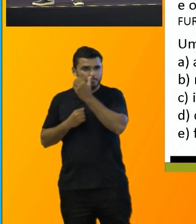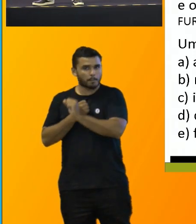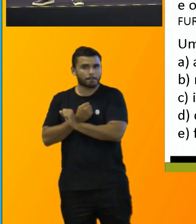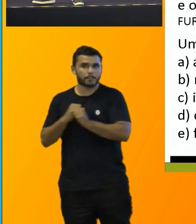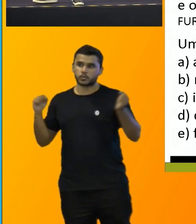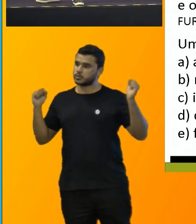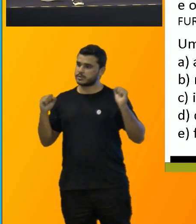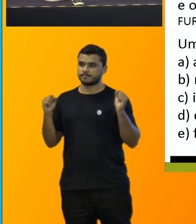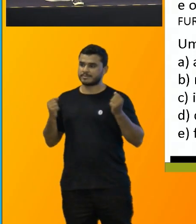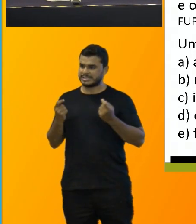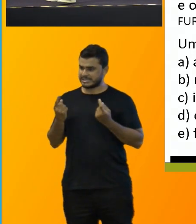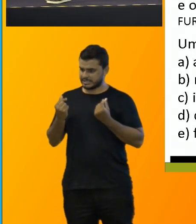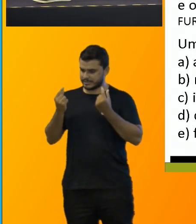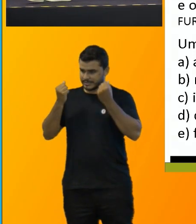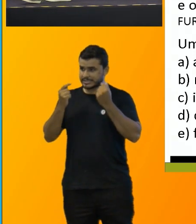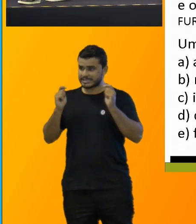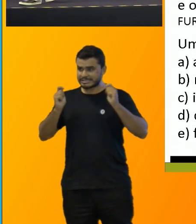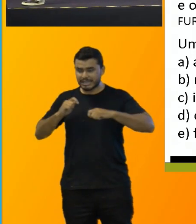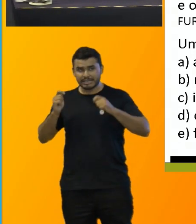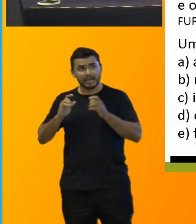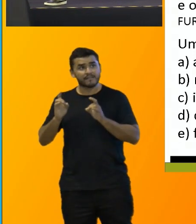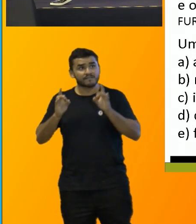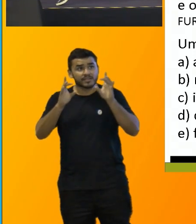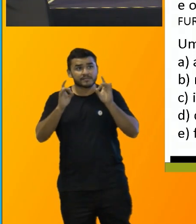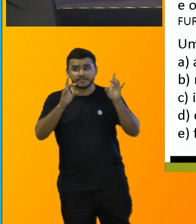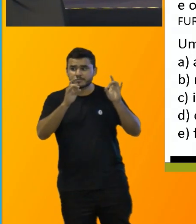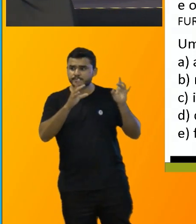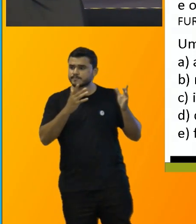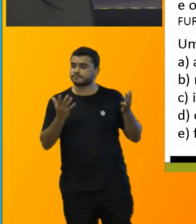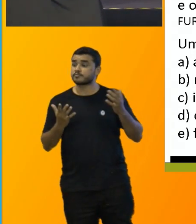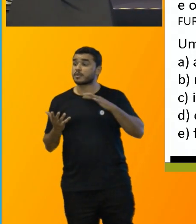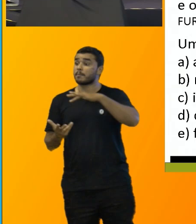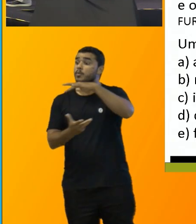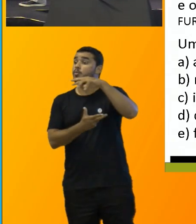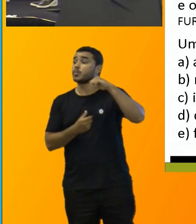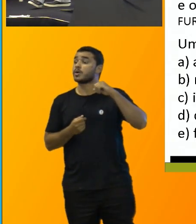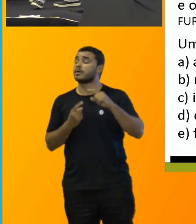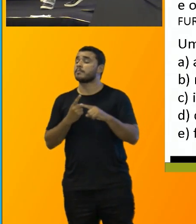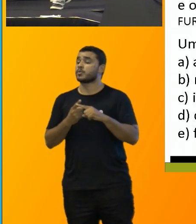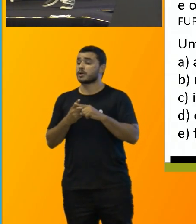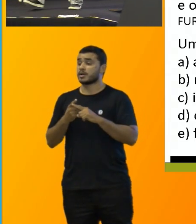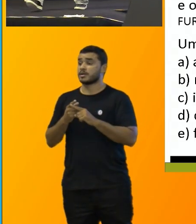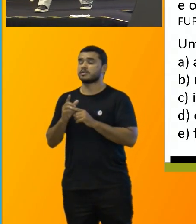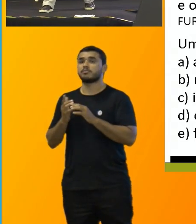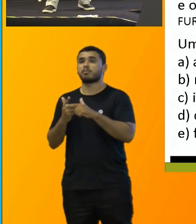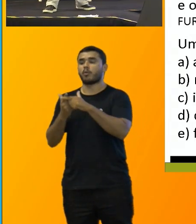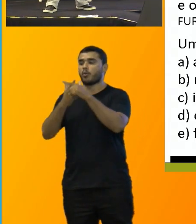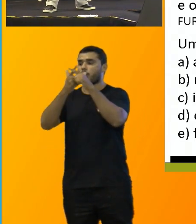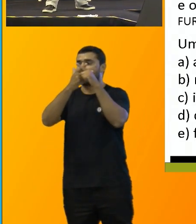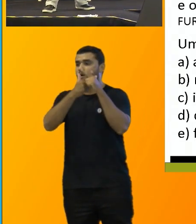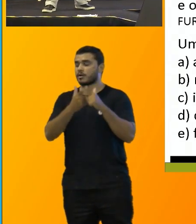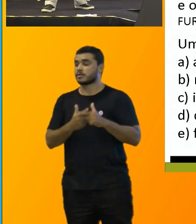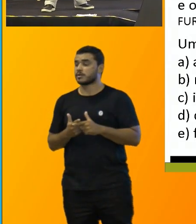Impossível obter crédito no exterior. O mundo estava passando pela famosa crise de 29, que é a crise da